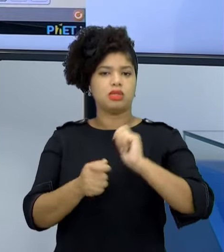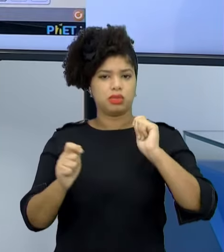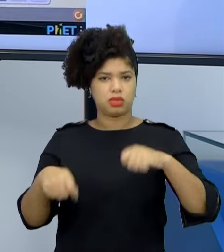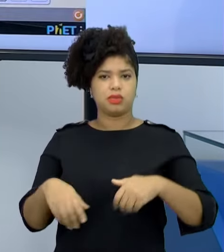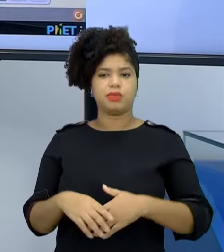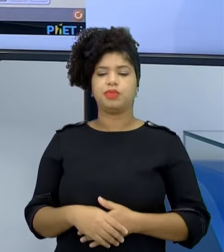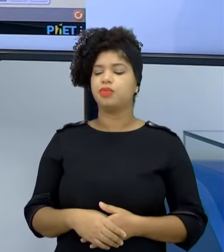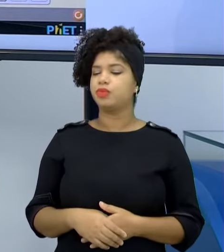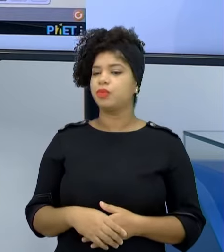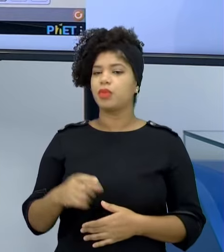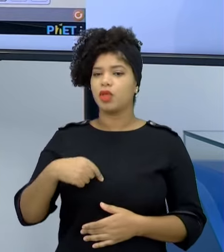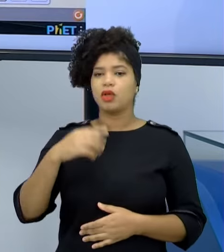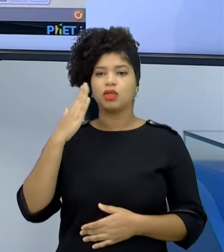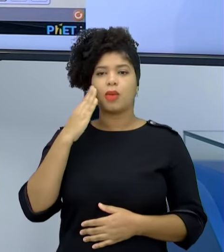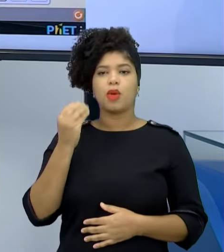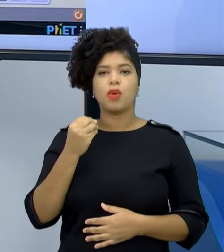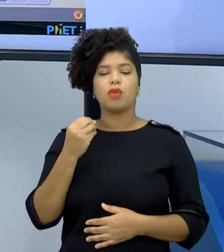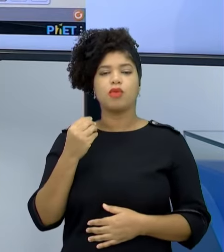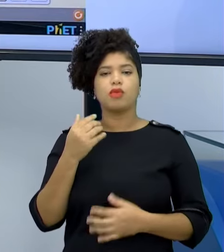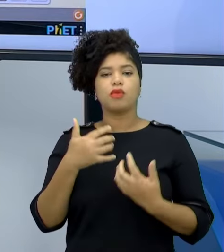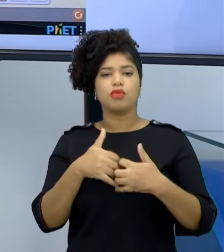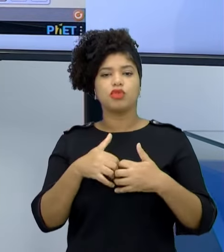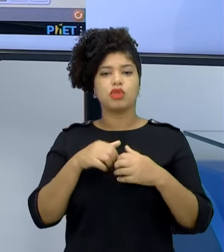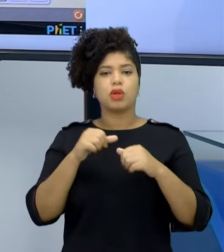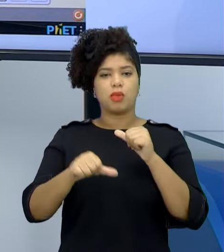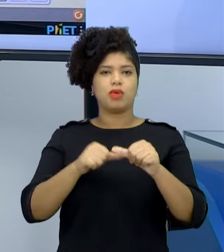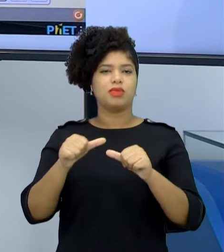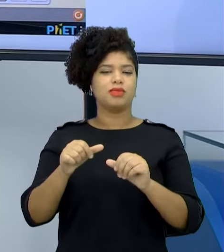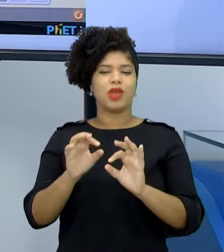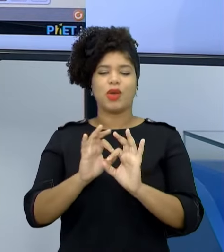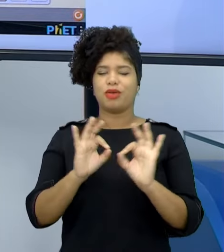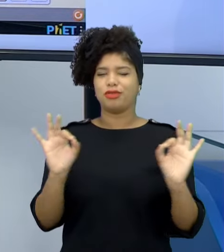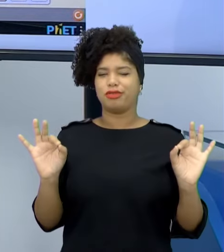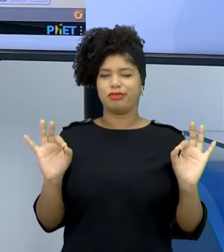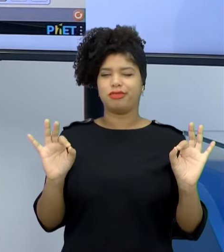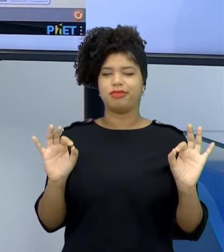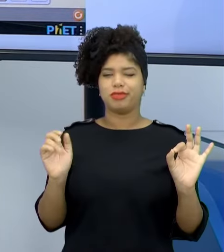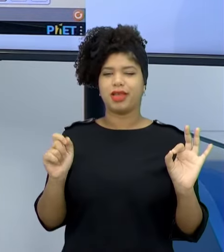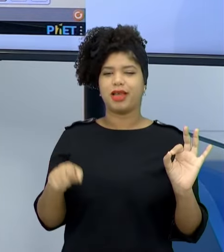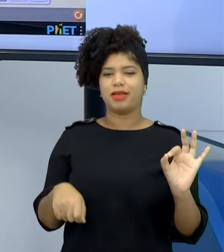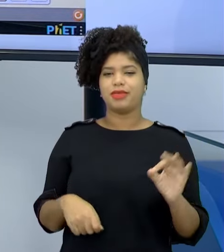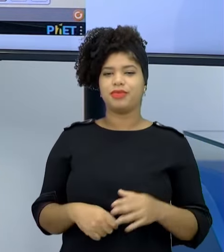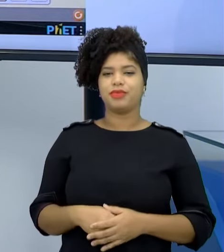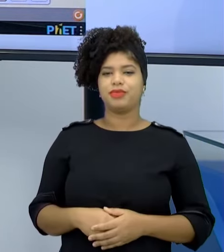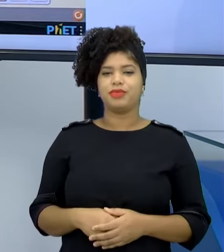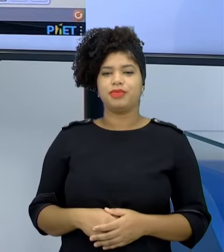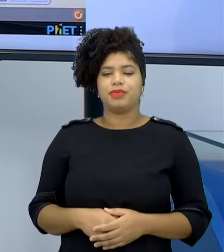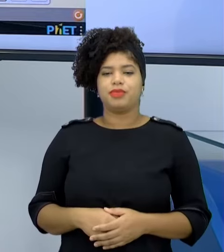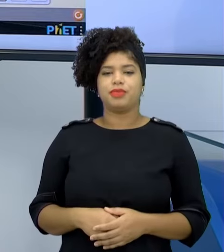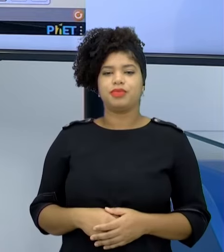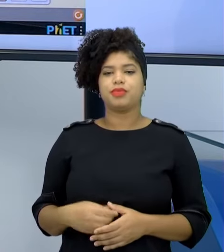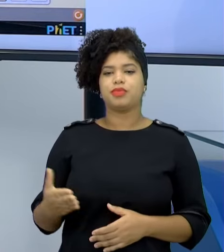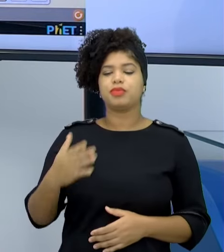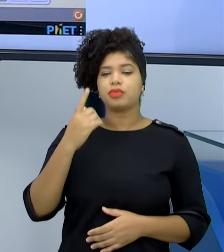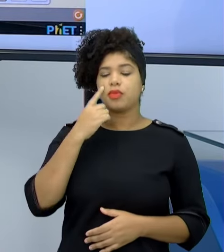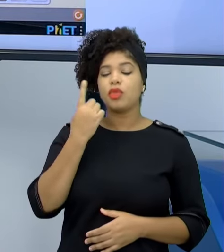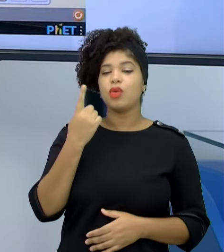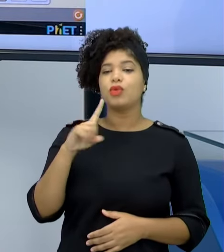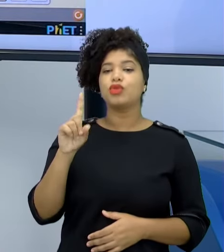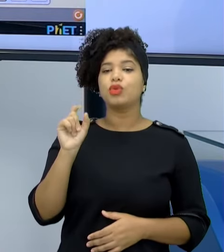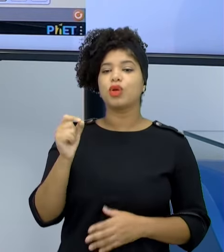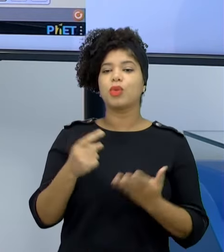Então, a gente sabendo aí as transformações, a gente está bem na parada, não é assim que fala? Olha só. E aí eu deixei por